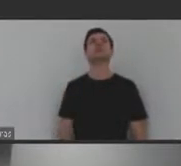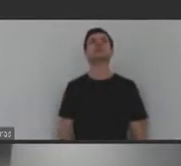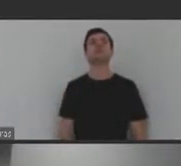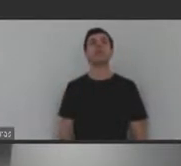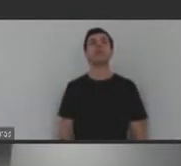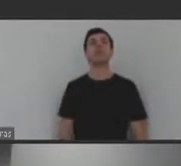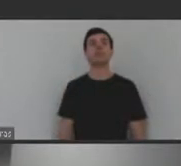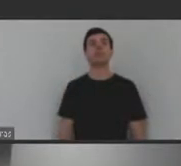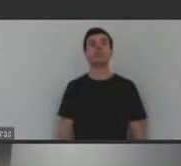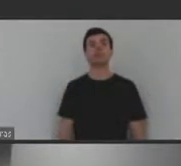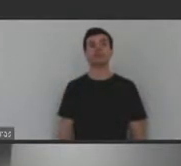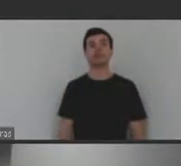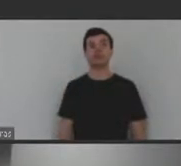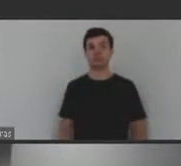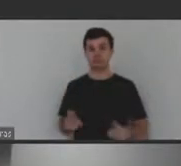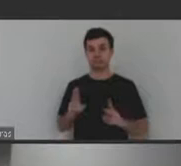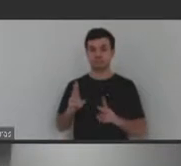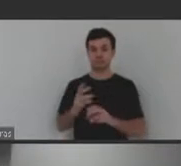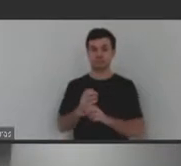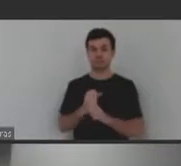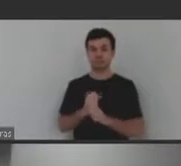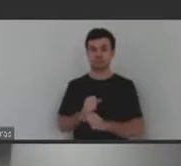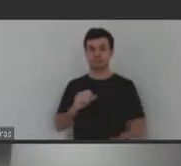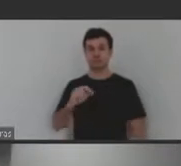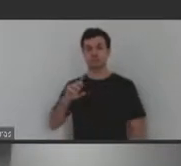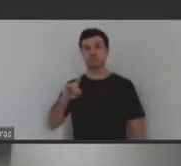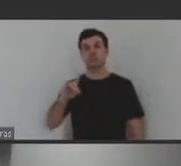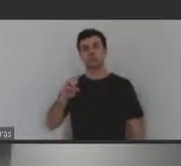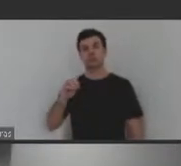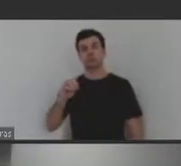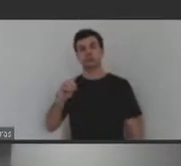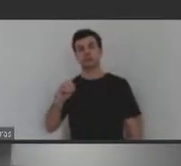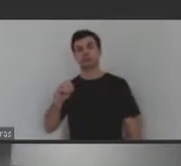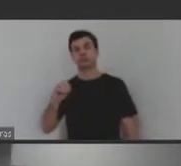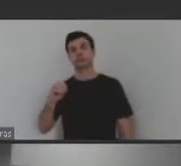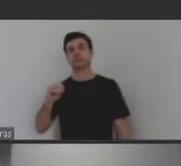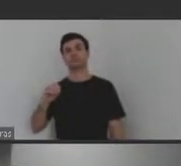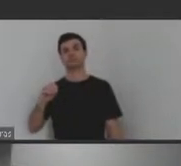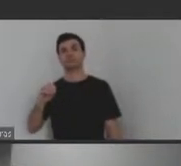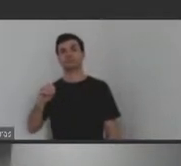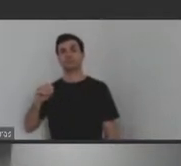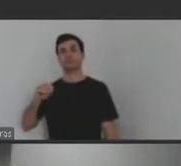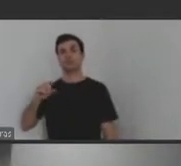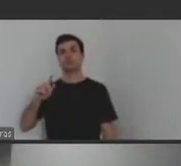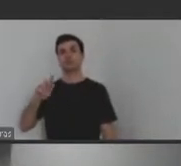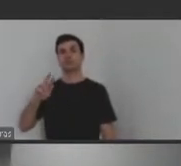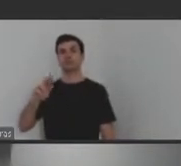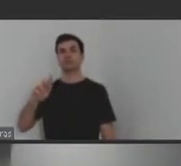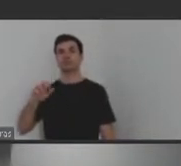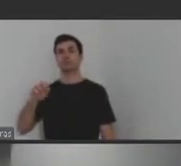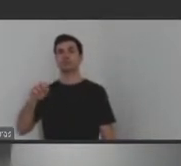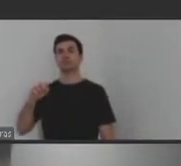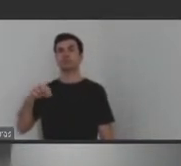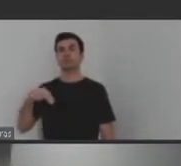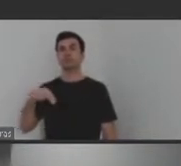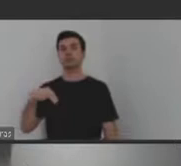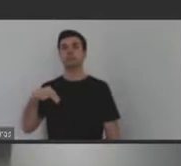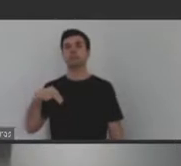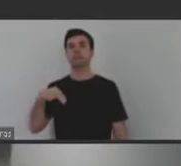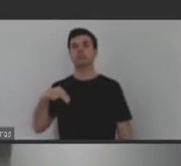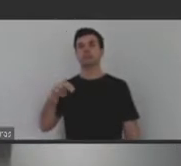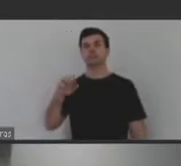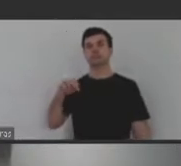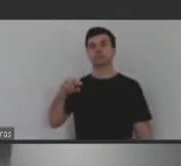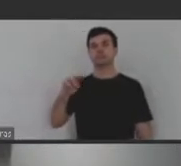de quórum. Vereador Cláudio Mescan, Décio Marmiroli, professor